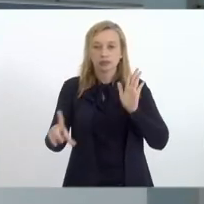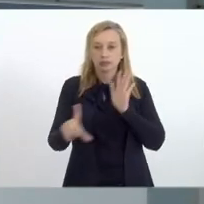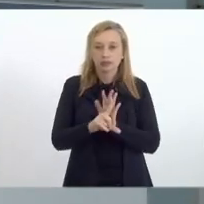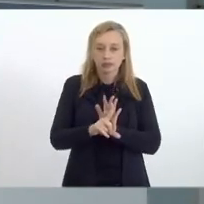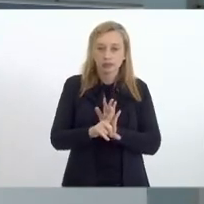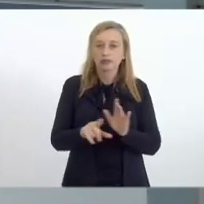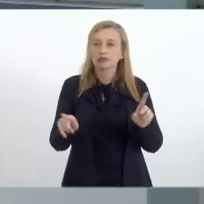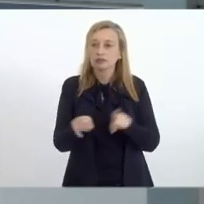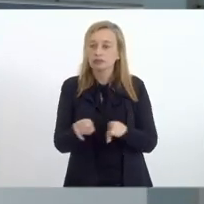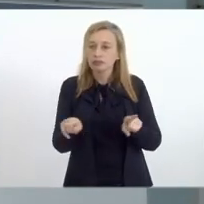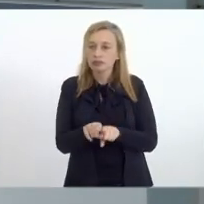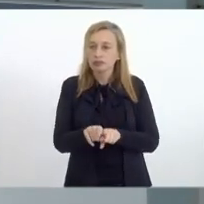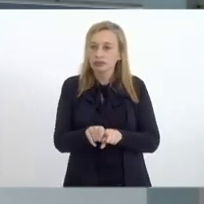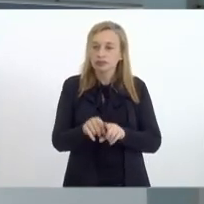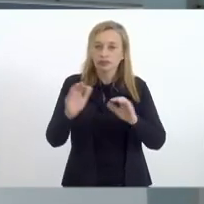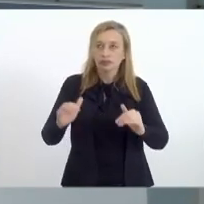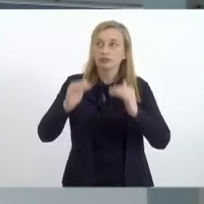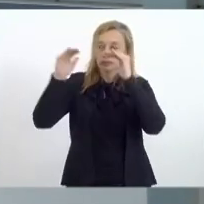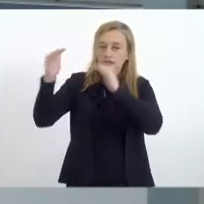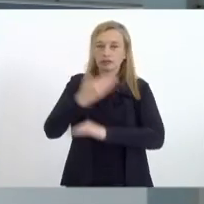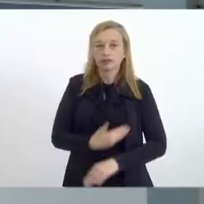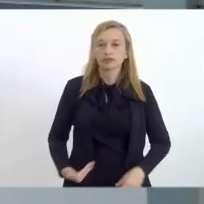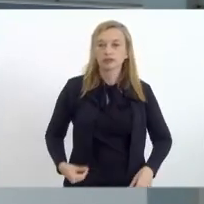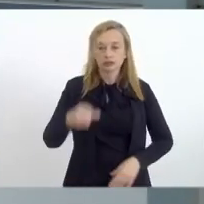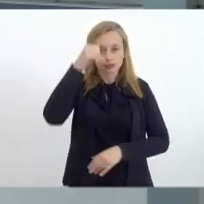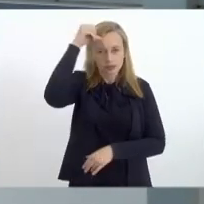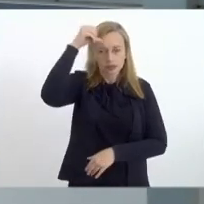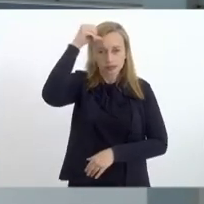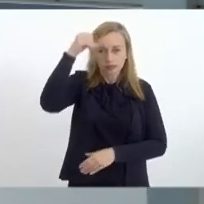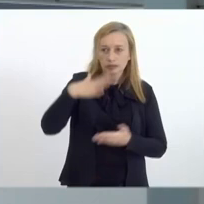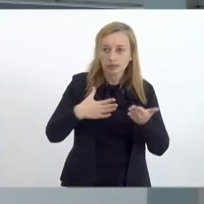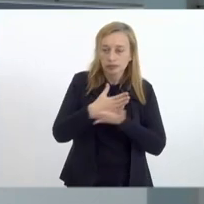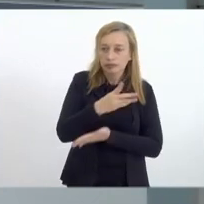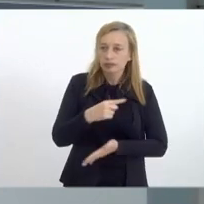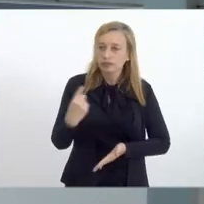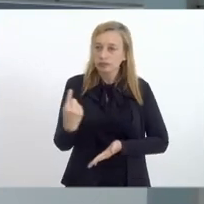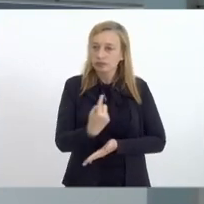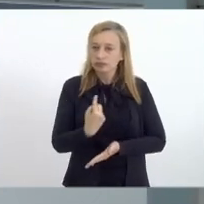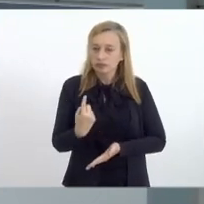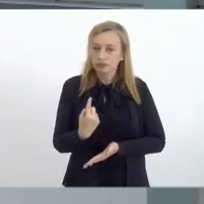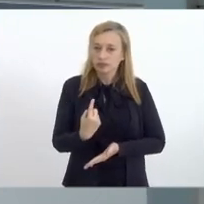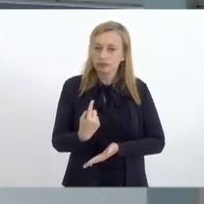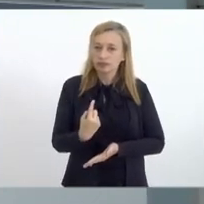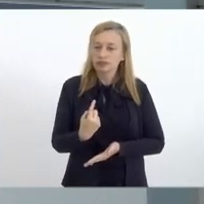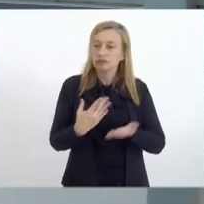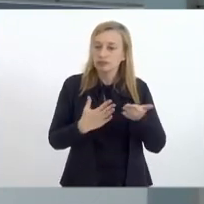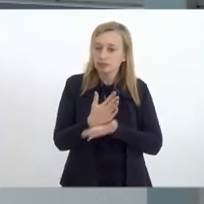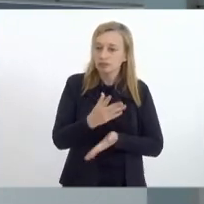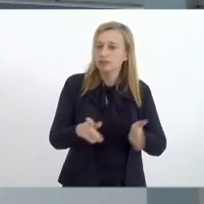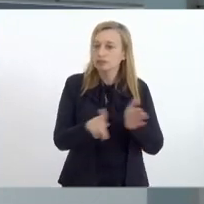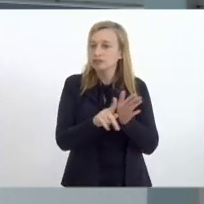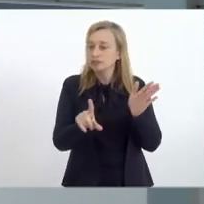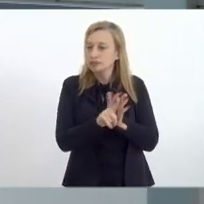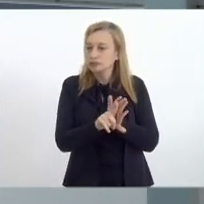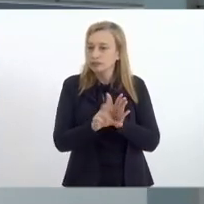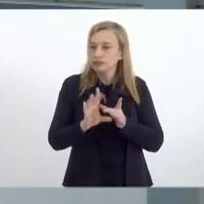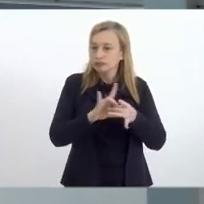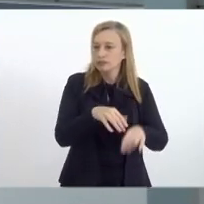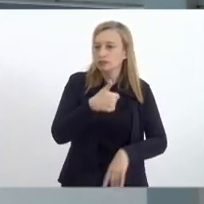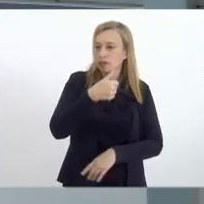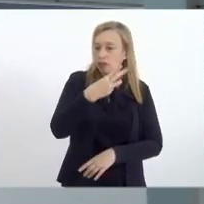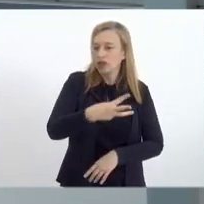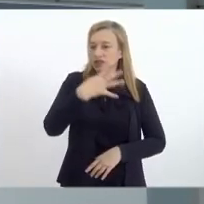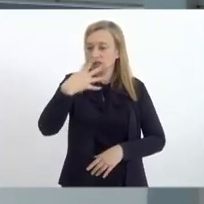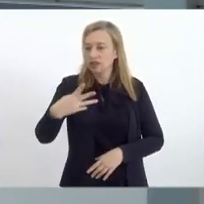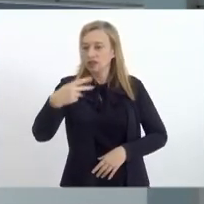também do nosso excelentíssimo governador Cláudio Castro para a aprovação do nosso pleito, reforçando que a aprovação do projeto de lei complementar